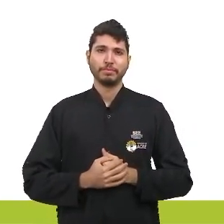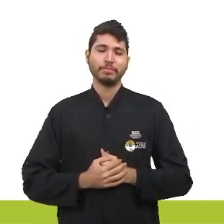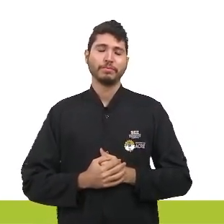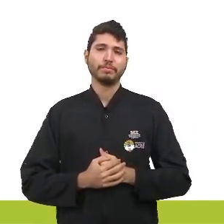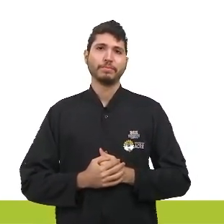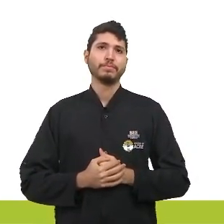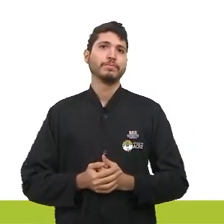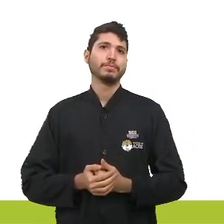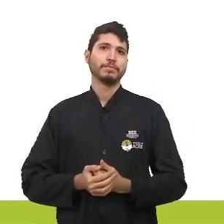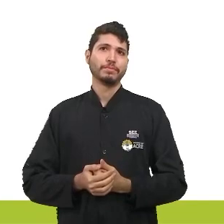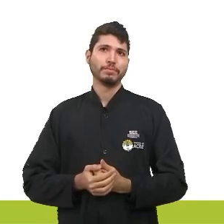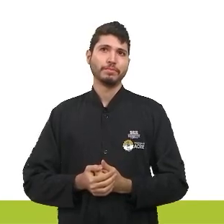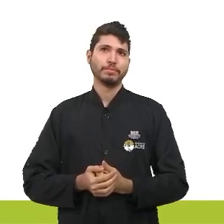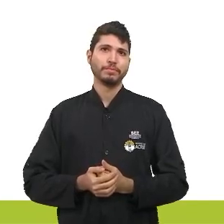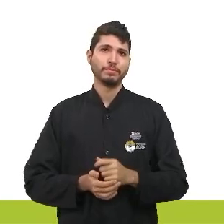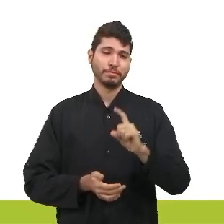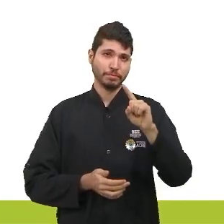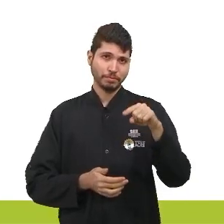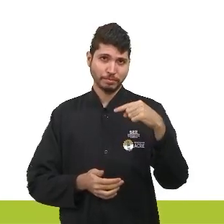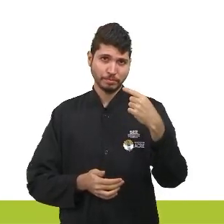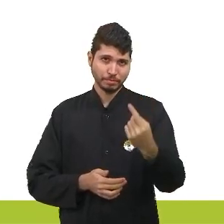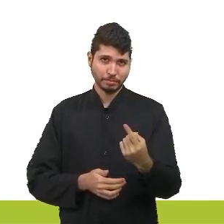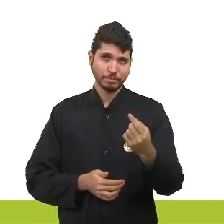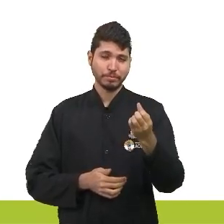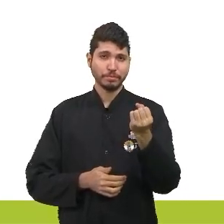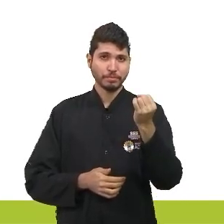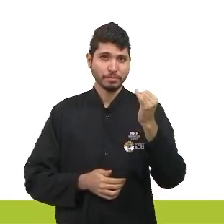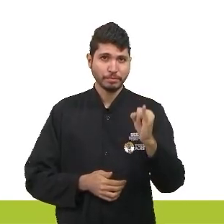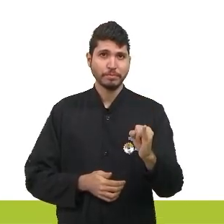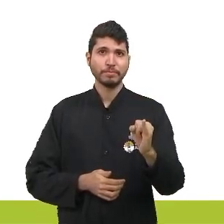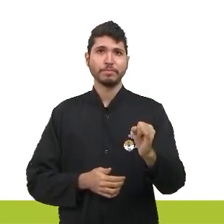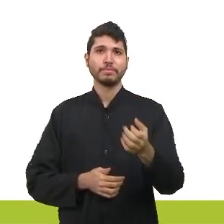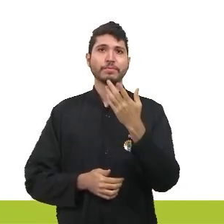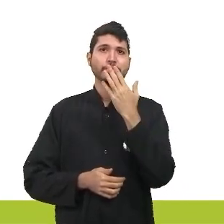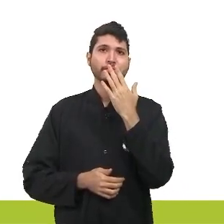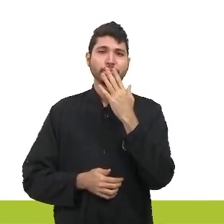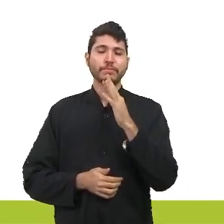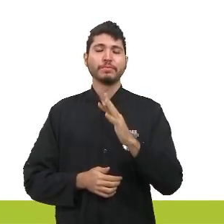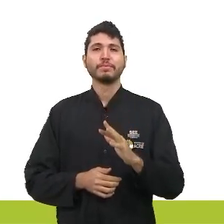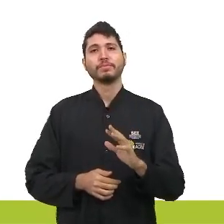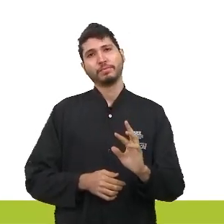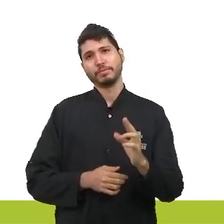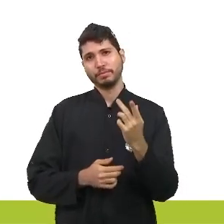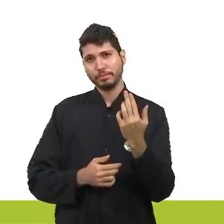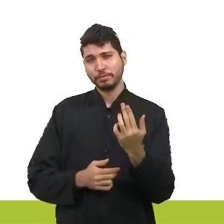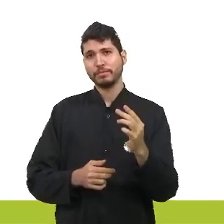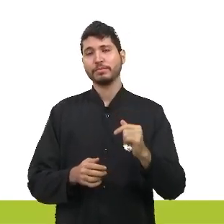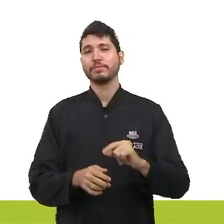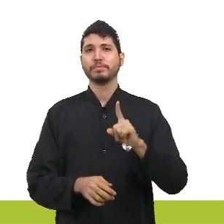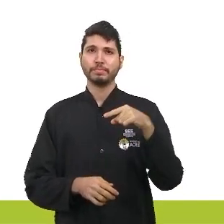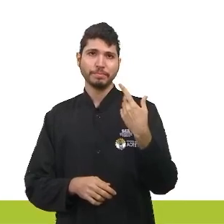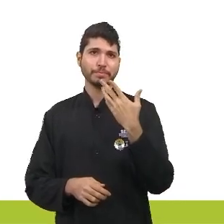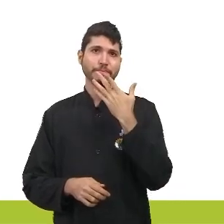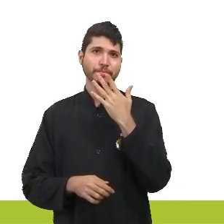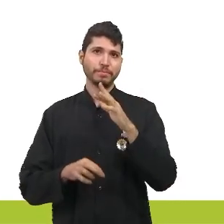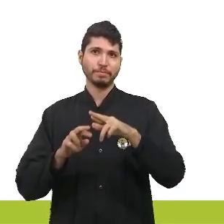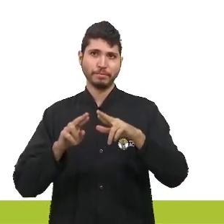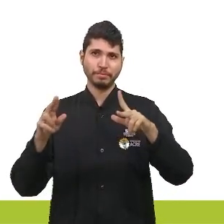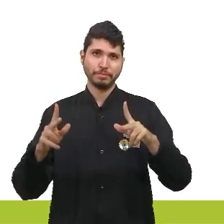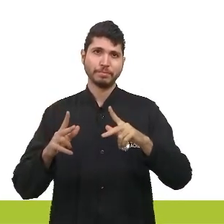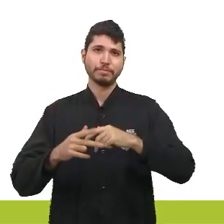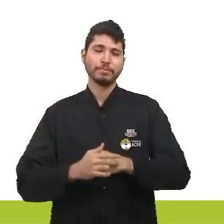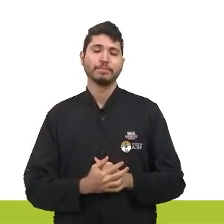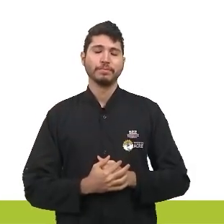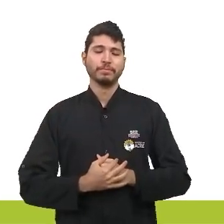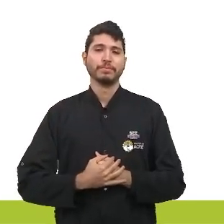da mesma cor, se não houver reposição. E de cores diferentes, se não houver reposição. Então, vamos